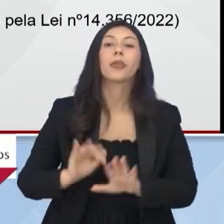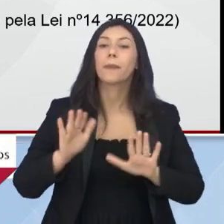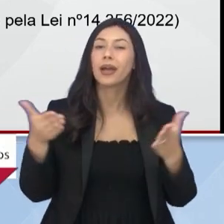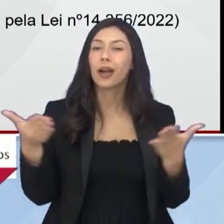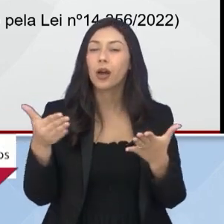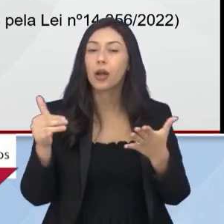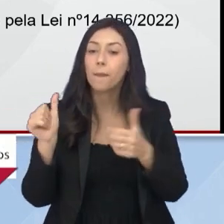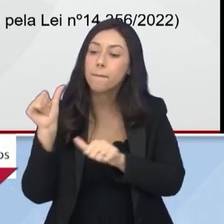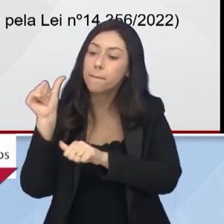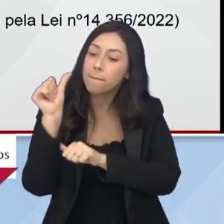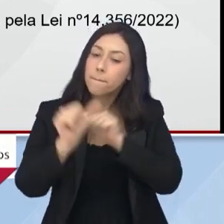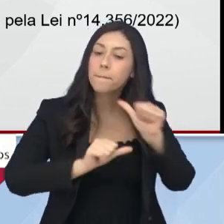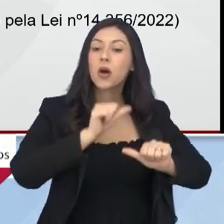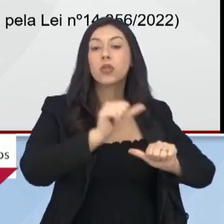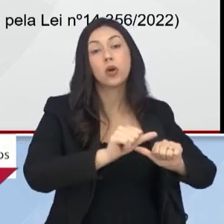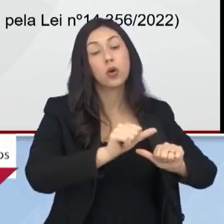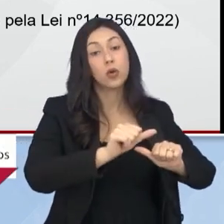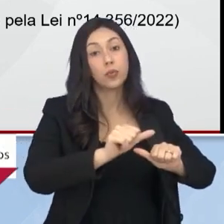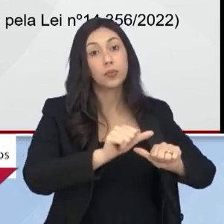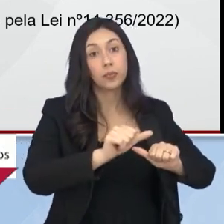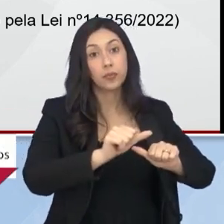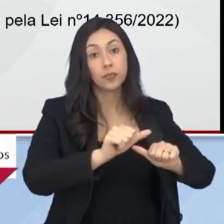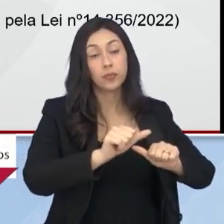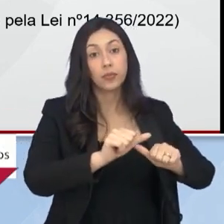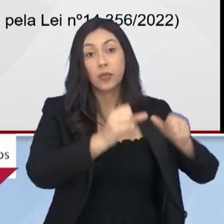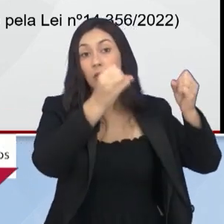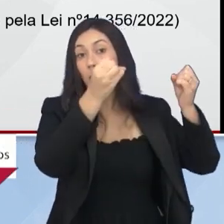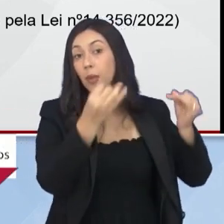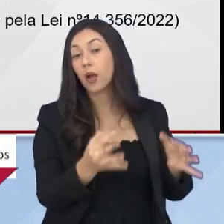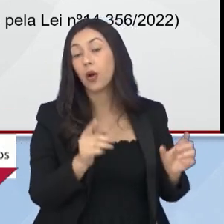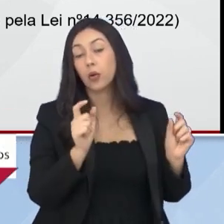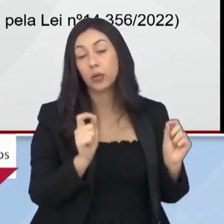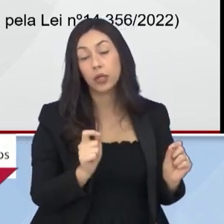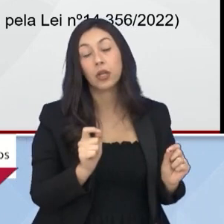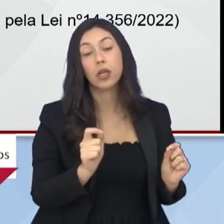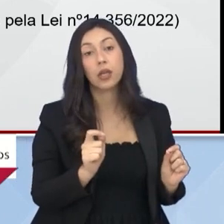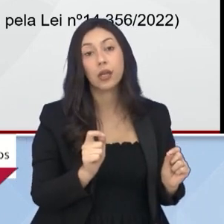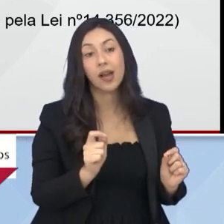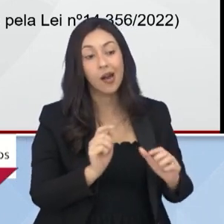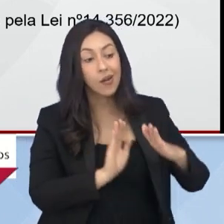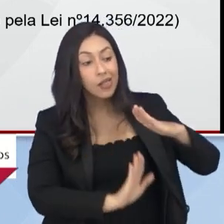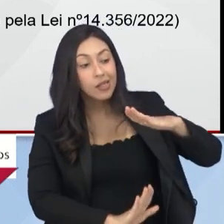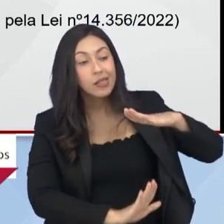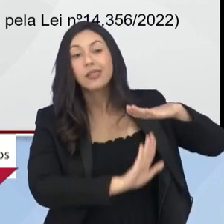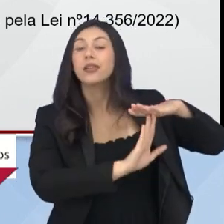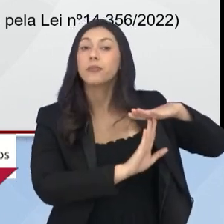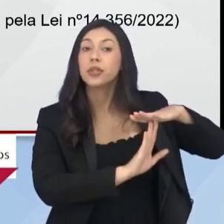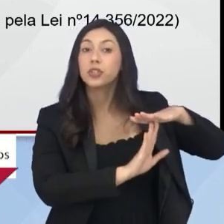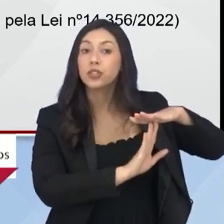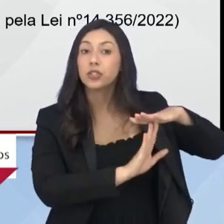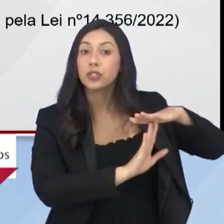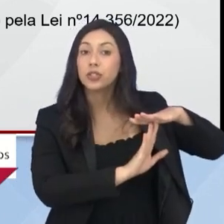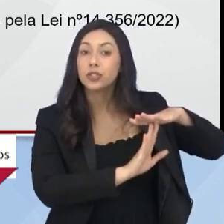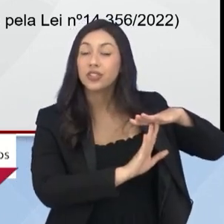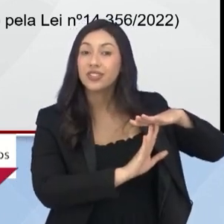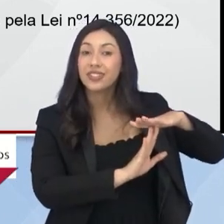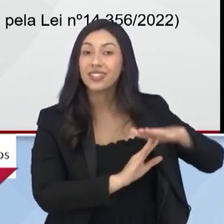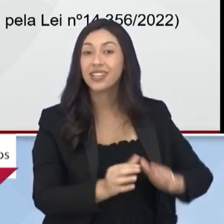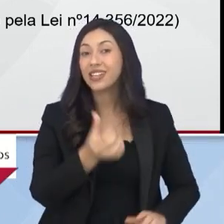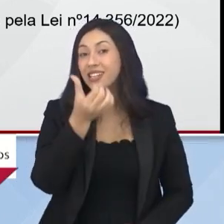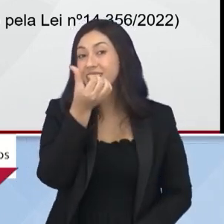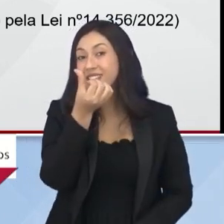mudança que ela fala que a gente não pode exceder seis vezes a média